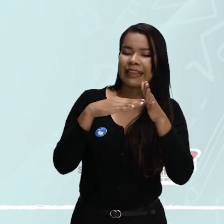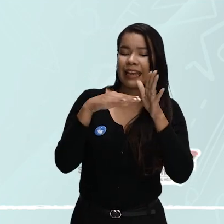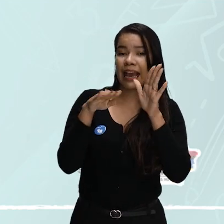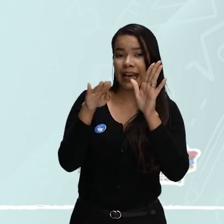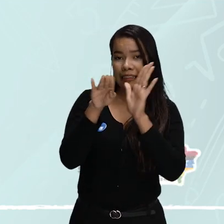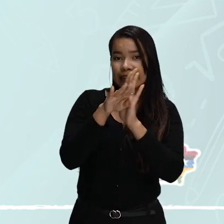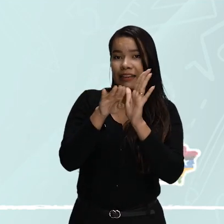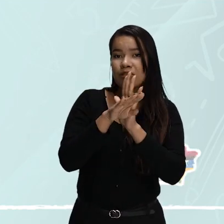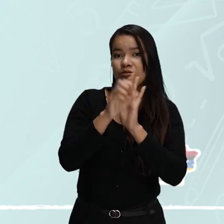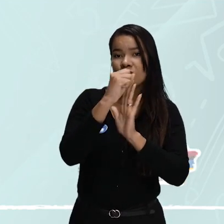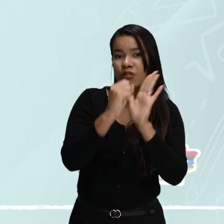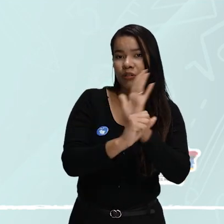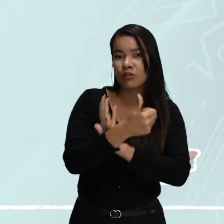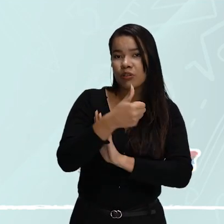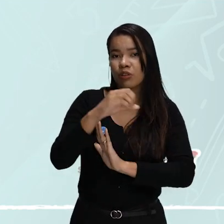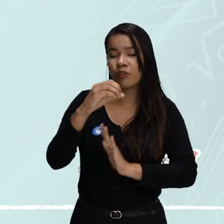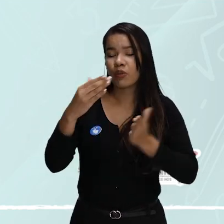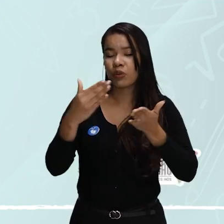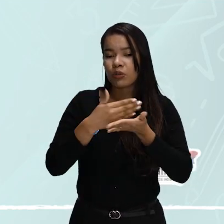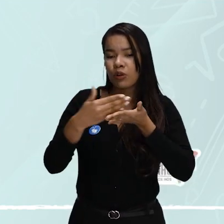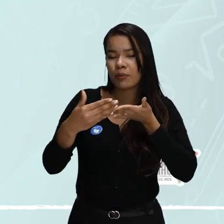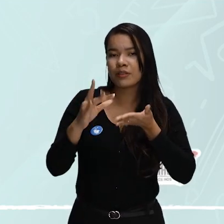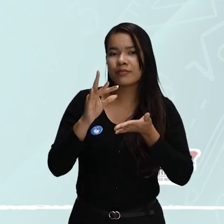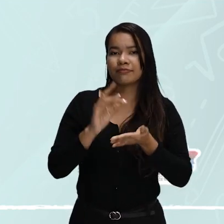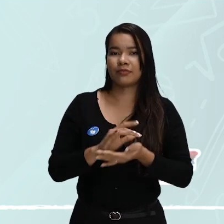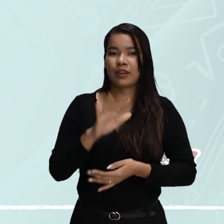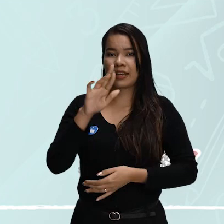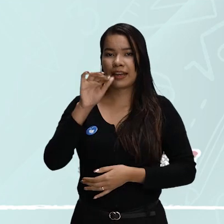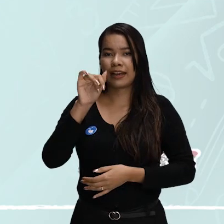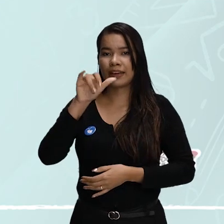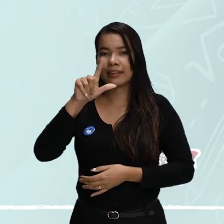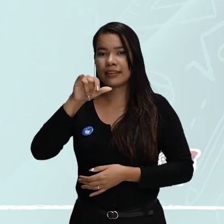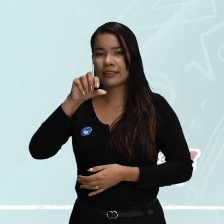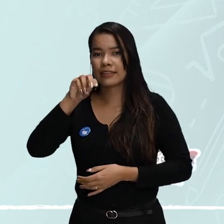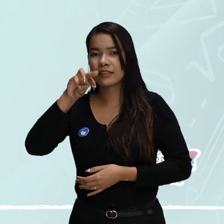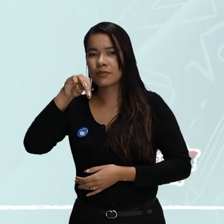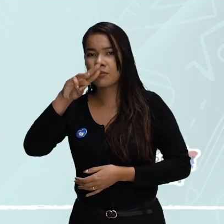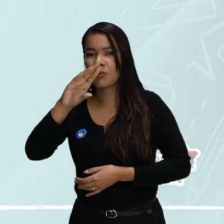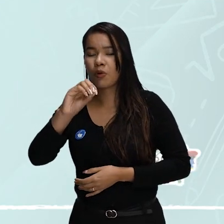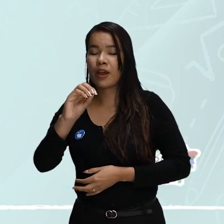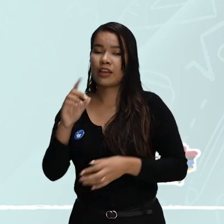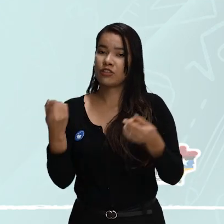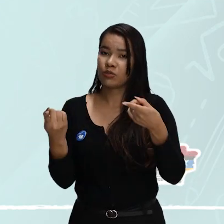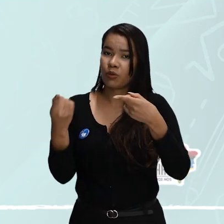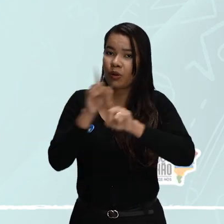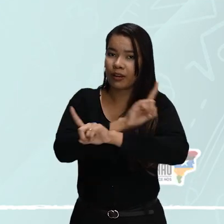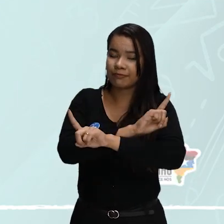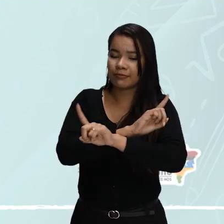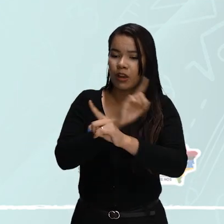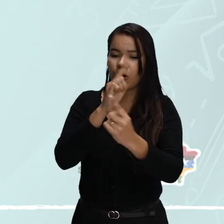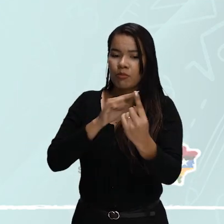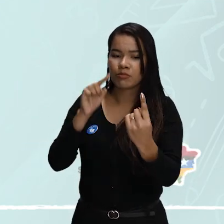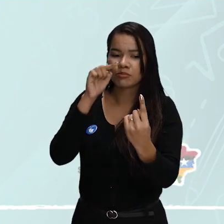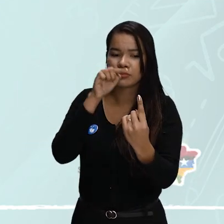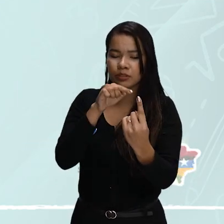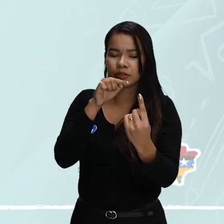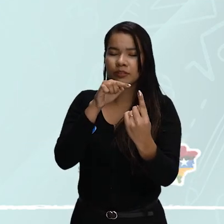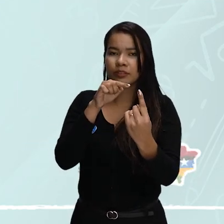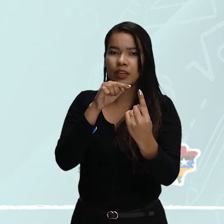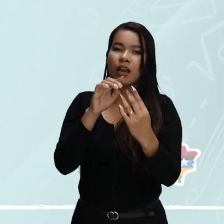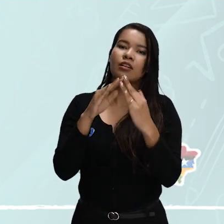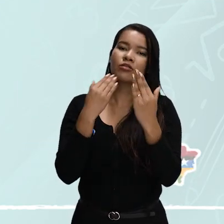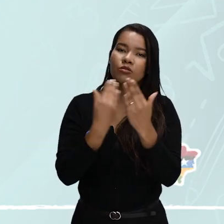XIX, quando começa o realismo, tá? Contrário ao objetivismo. A escola anterior, ela